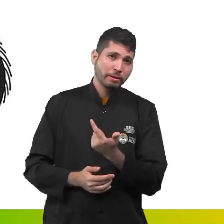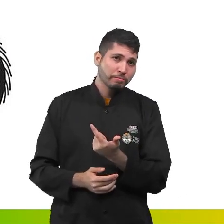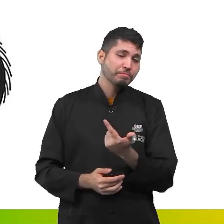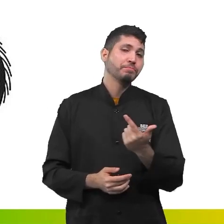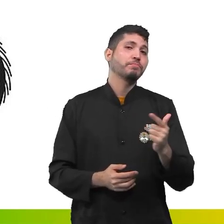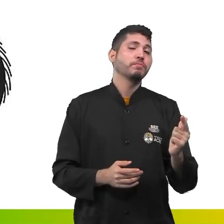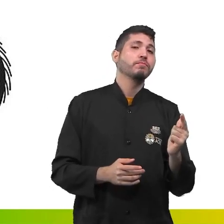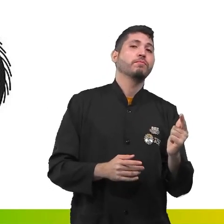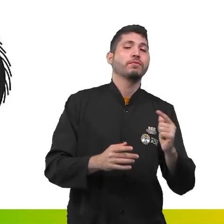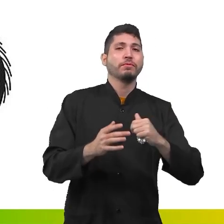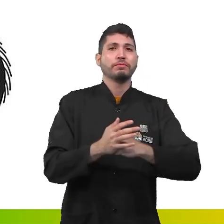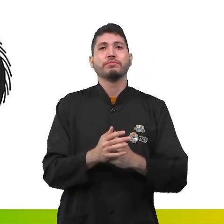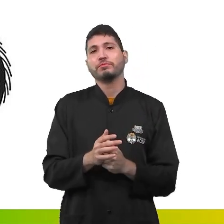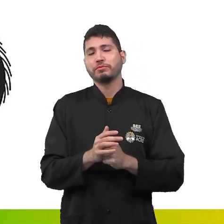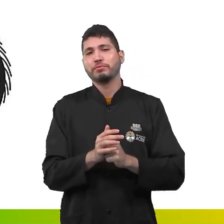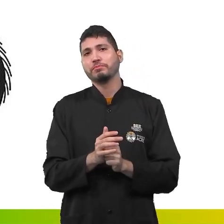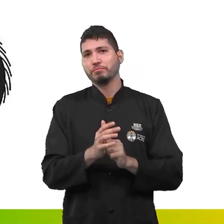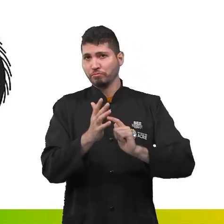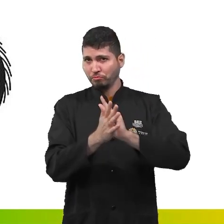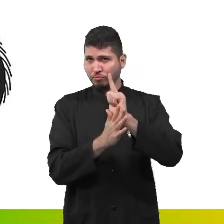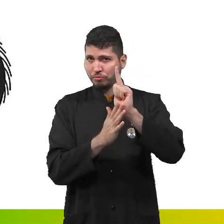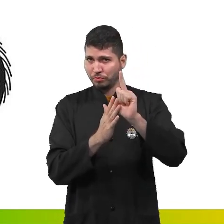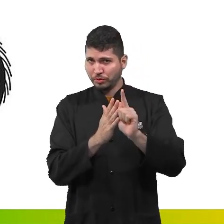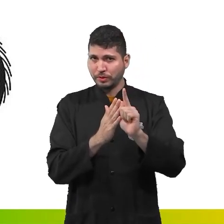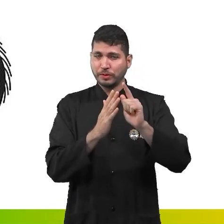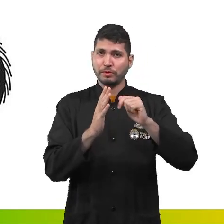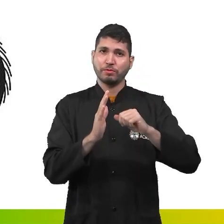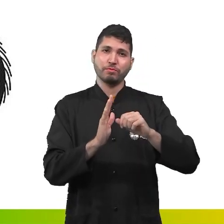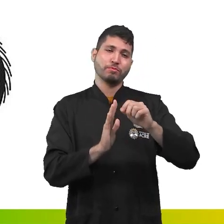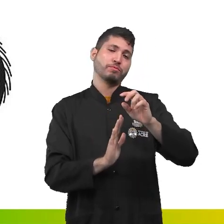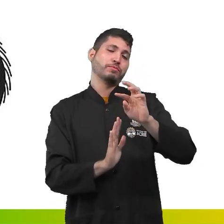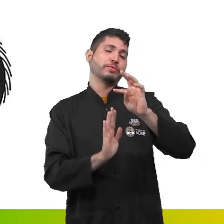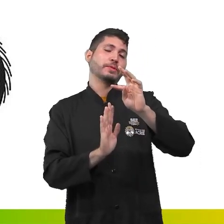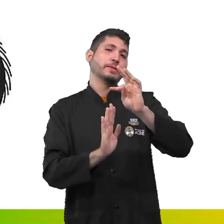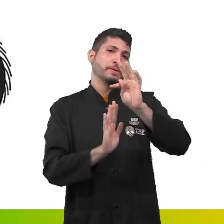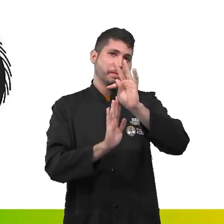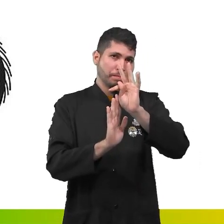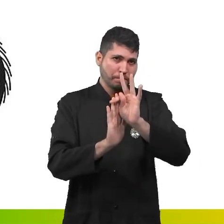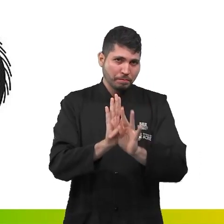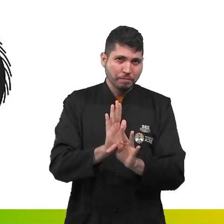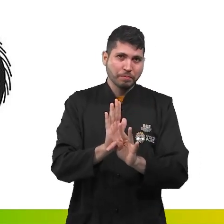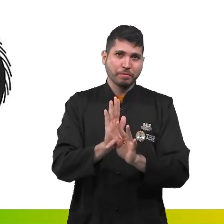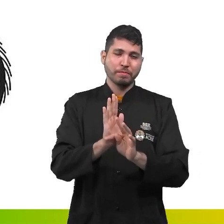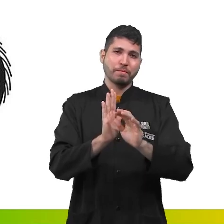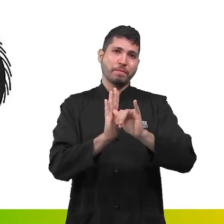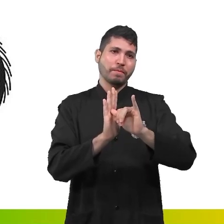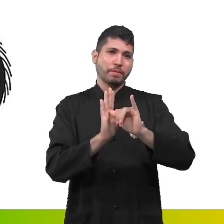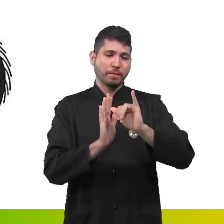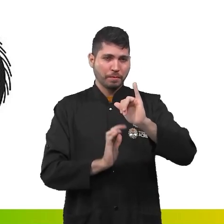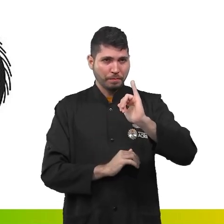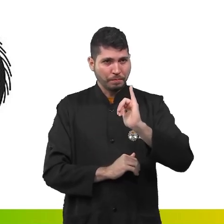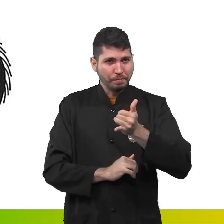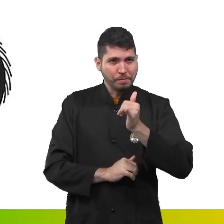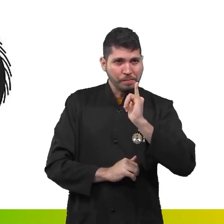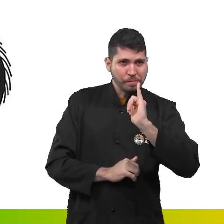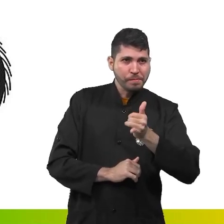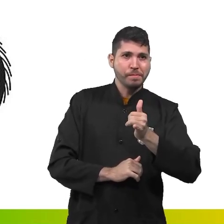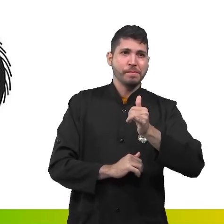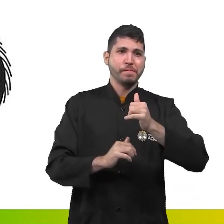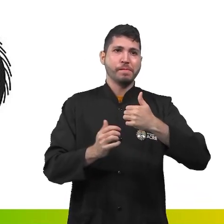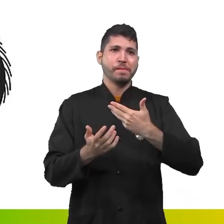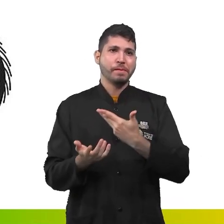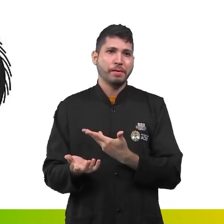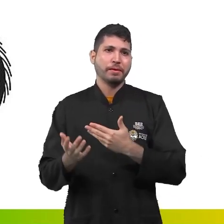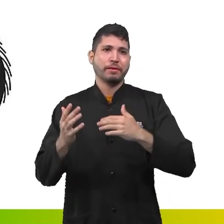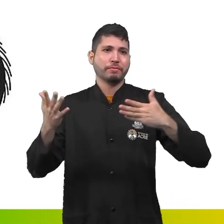discursivos que pertencem ao tipo textual narrativo. Agora vamos um pouco aqui para a tira cômica. Uma